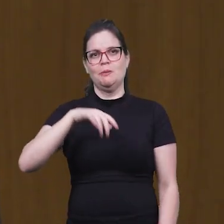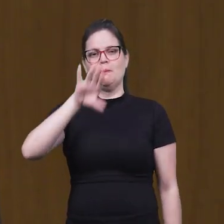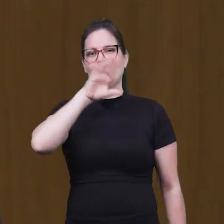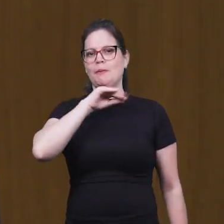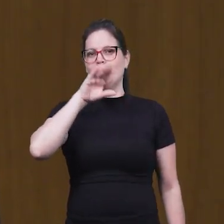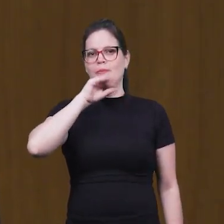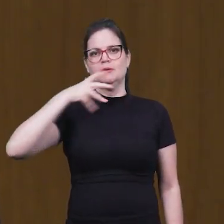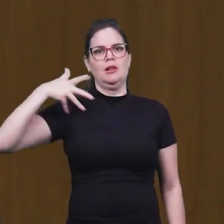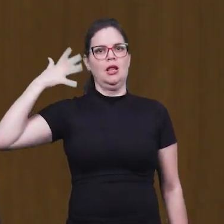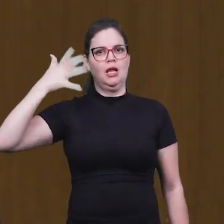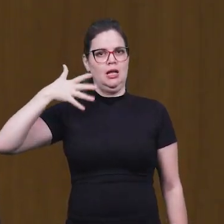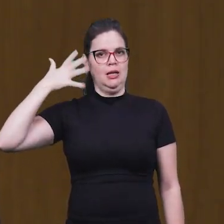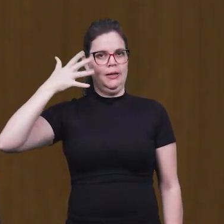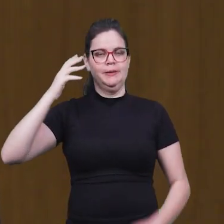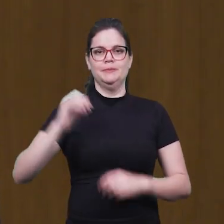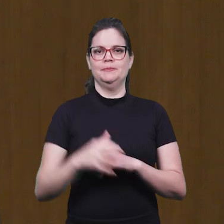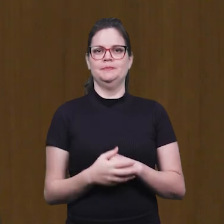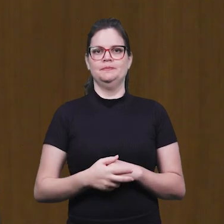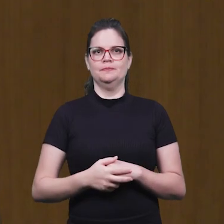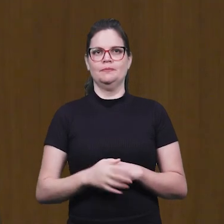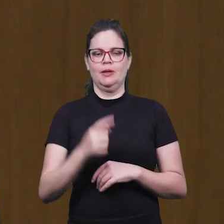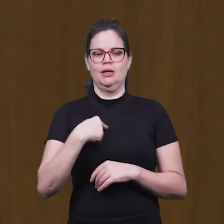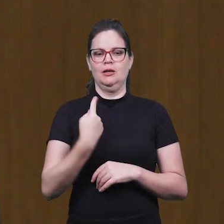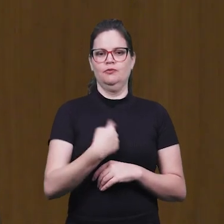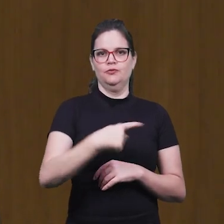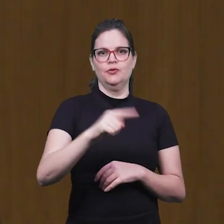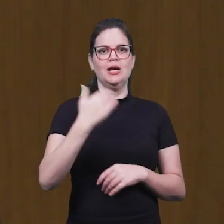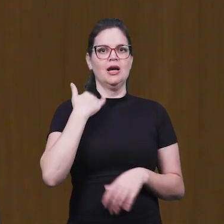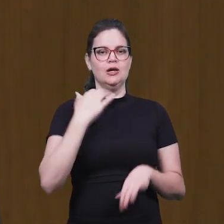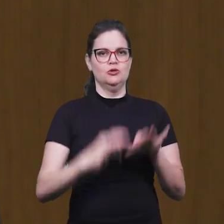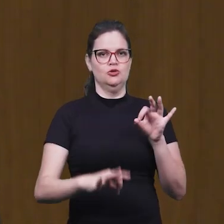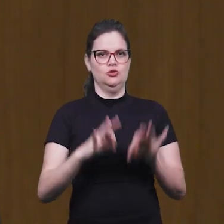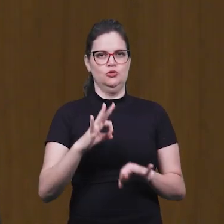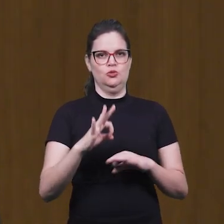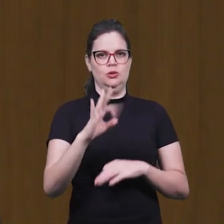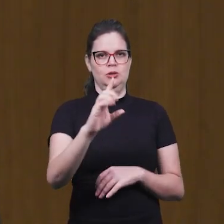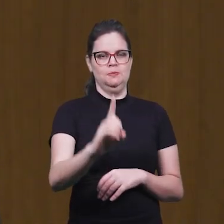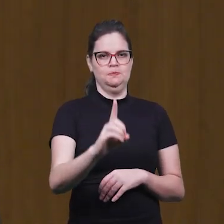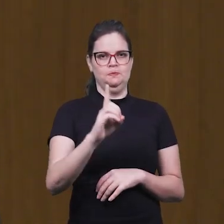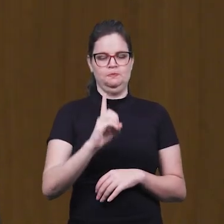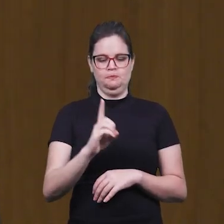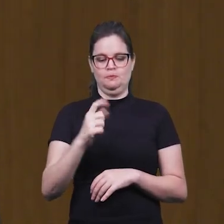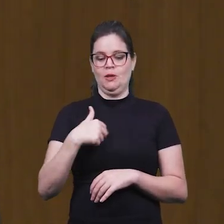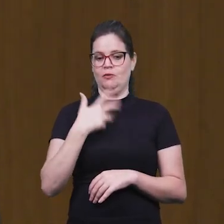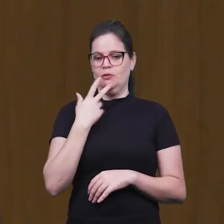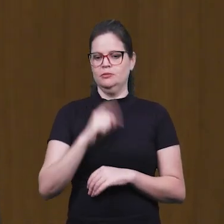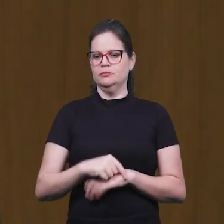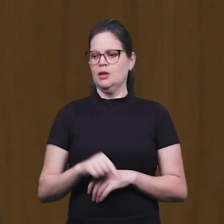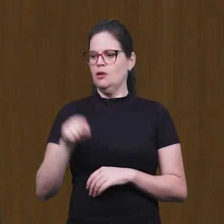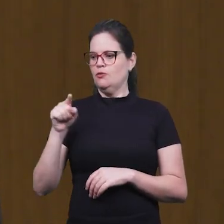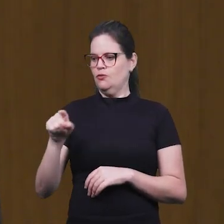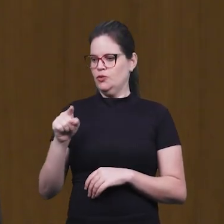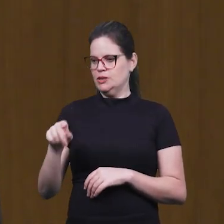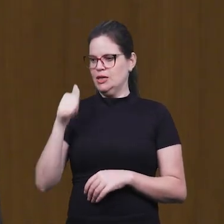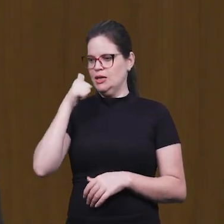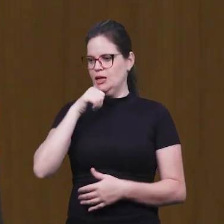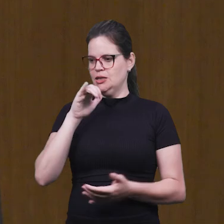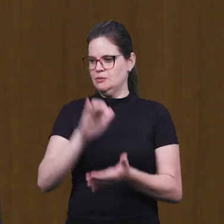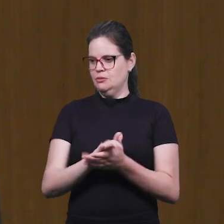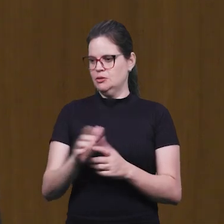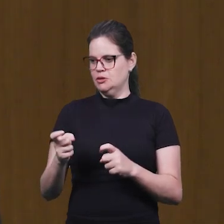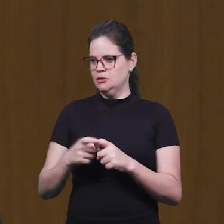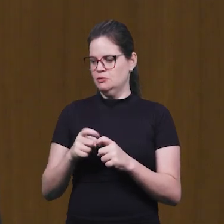e o juiz falou bem assim que, devido eu ser esposa de médico, eu não deveria